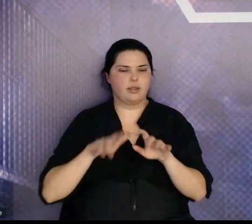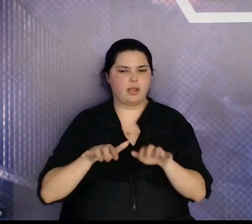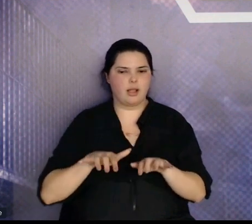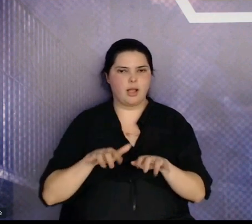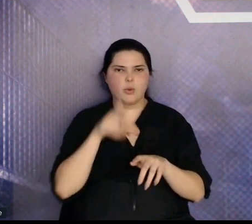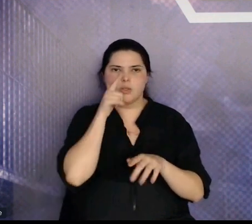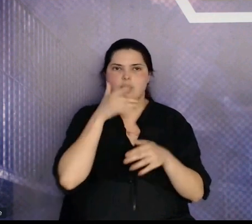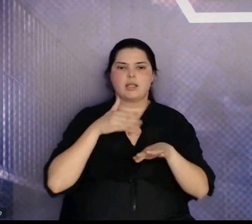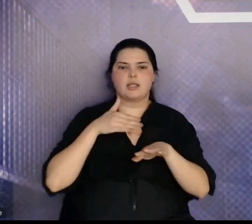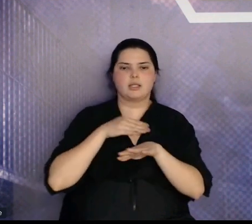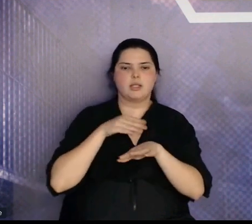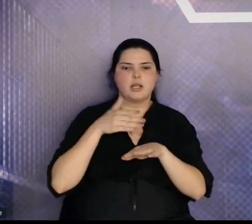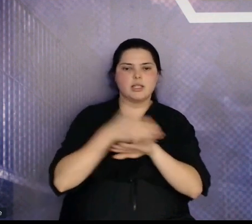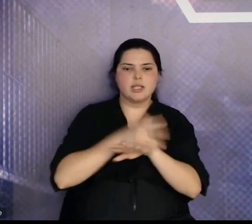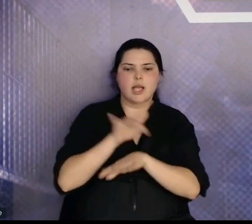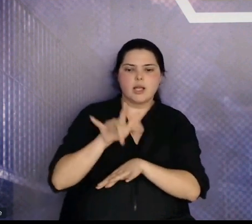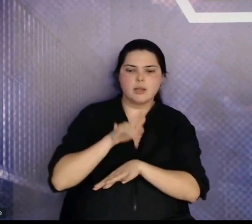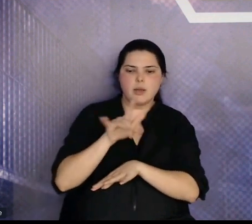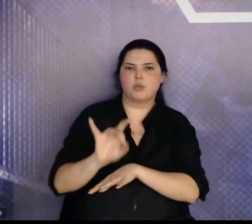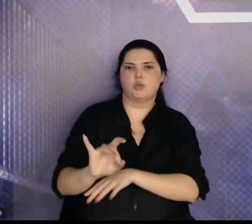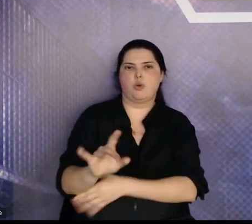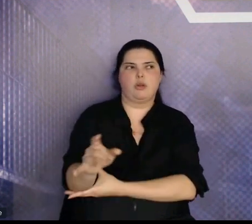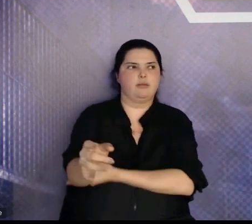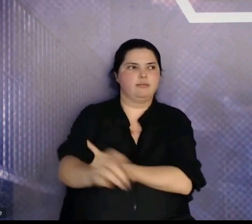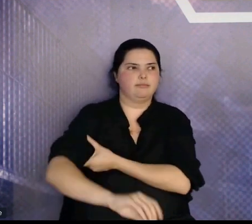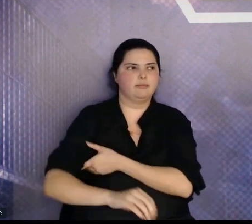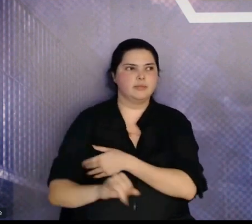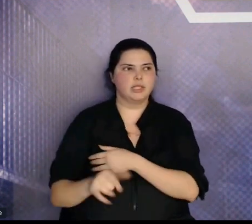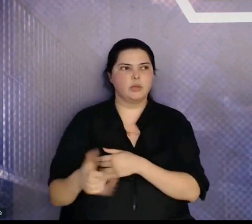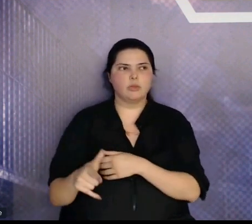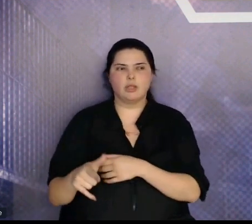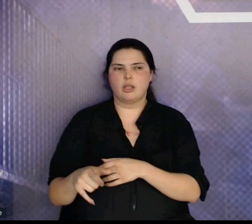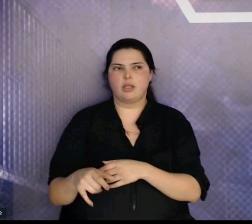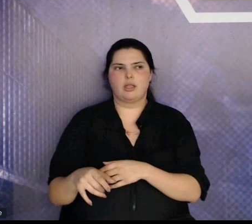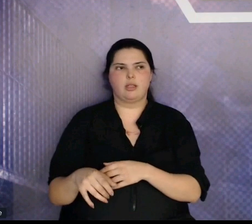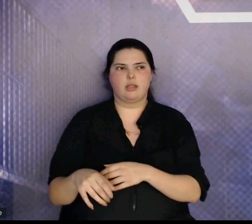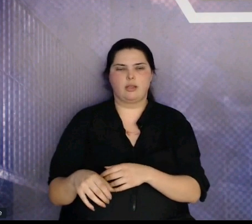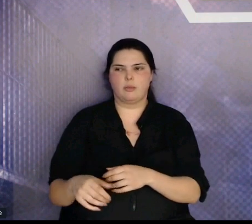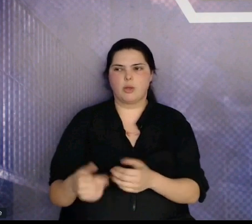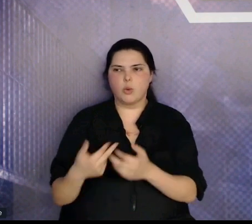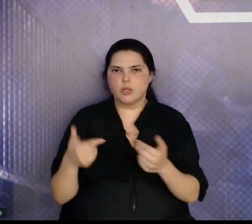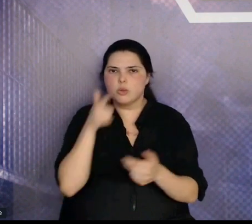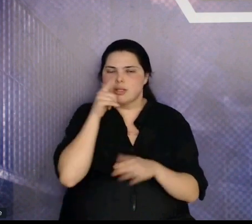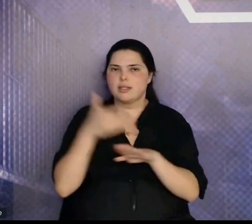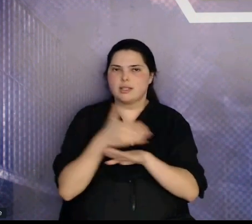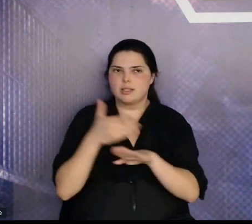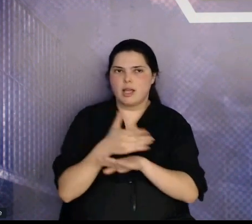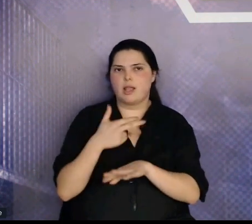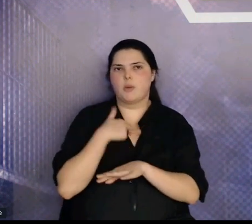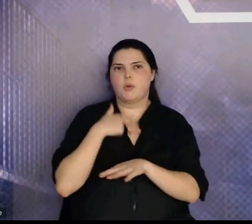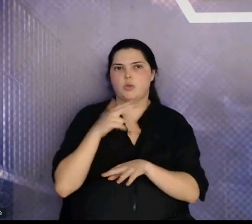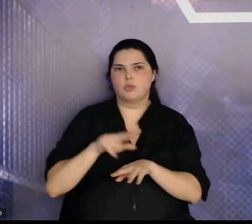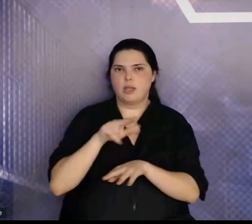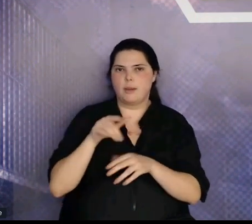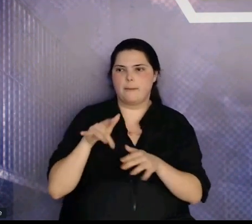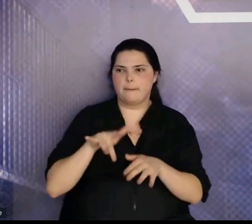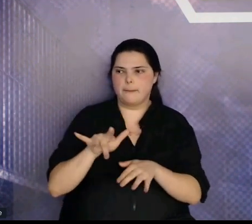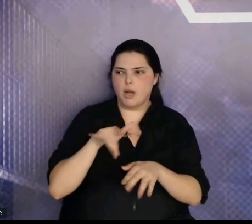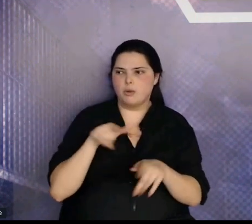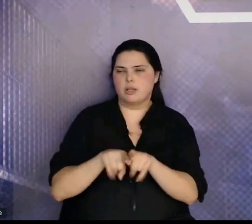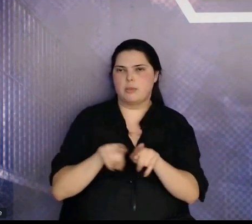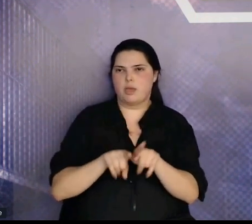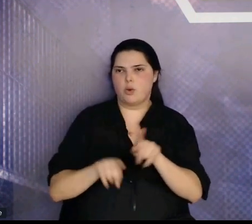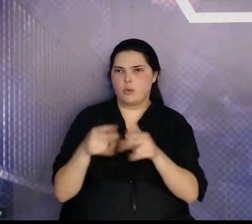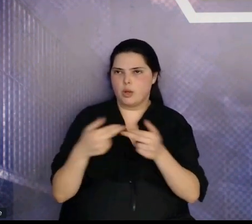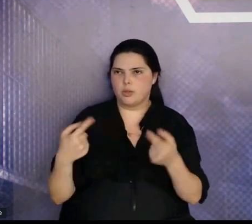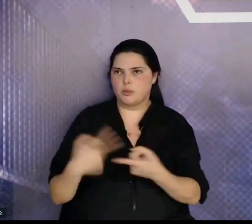com o mouse, e se você, porventura, não tem um mouse ali para você poder acessar, ou você não pode utilizar o mouse por algum